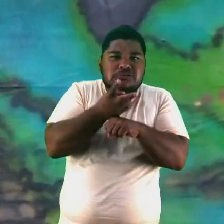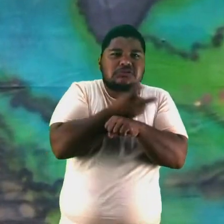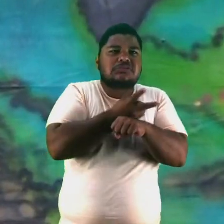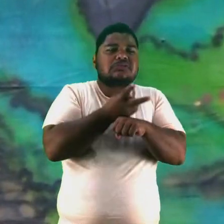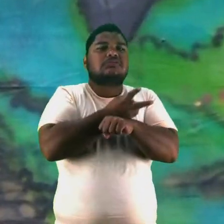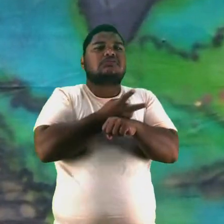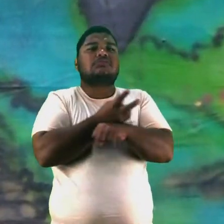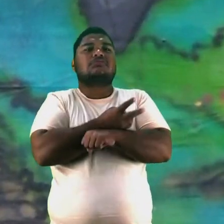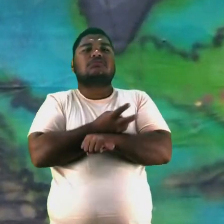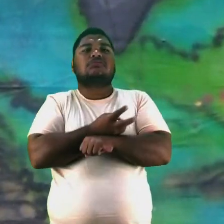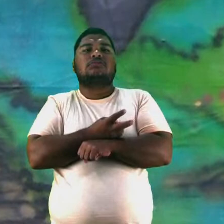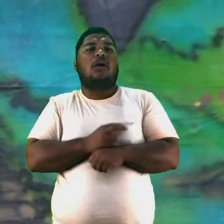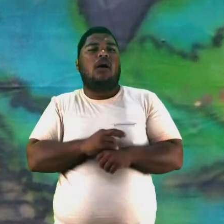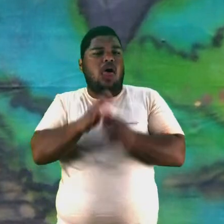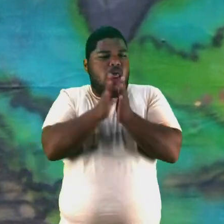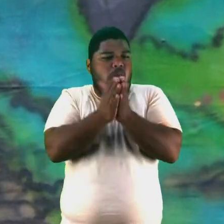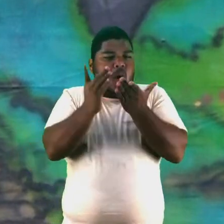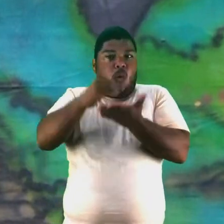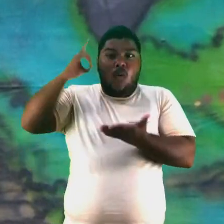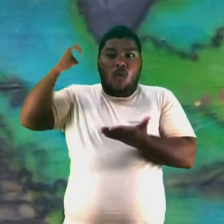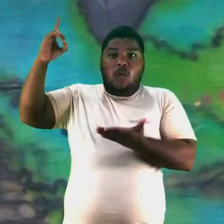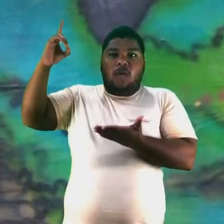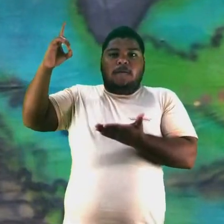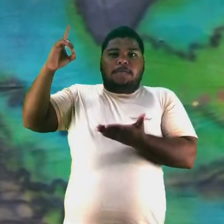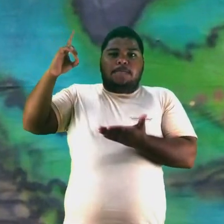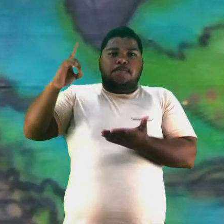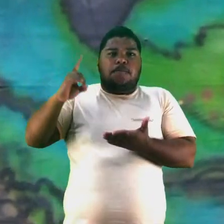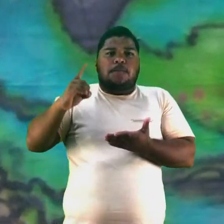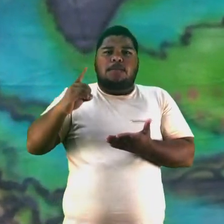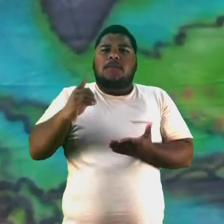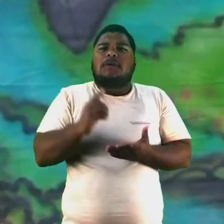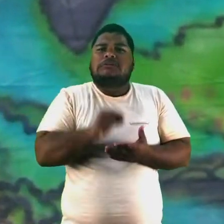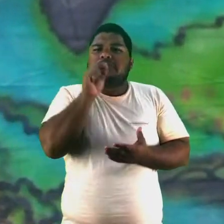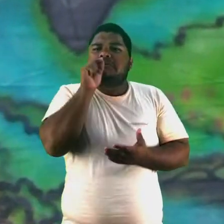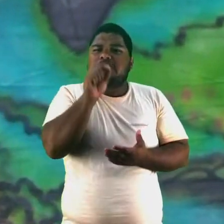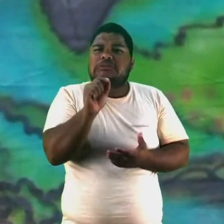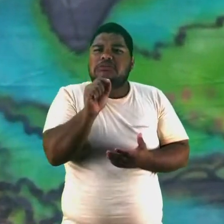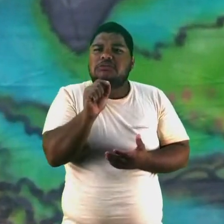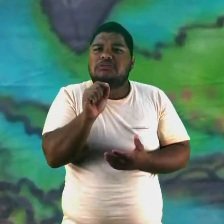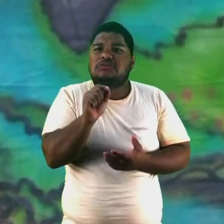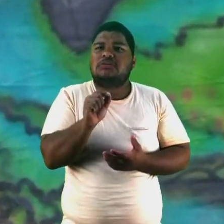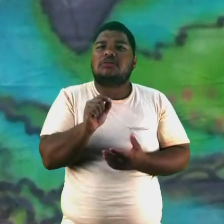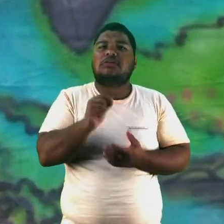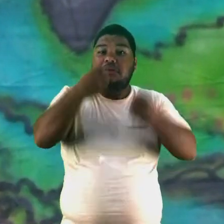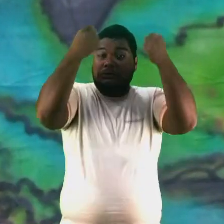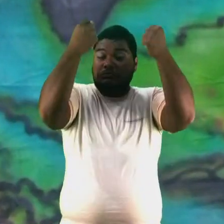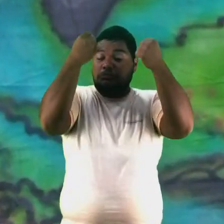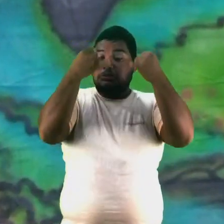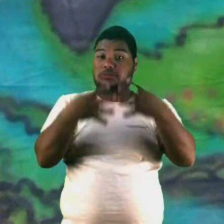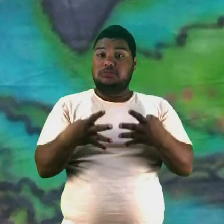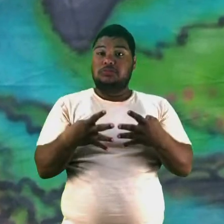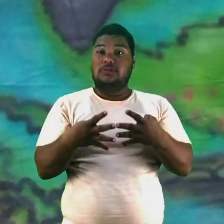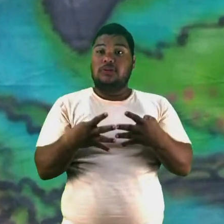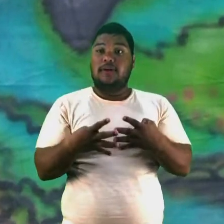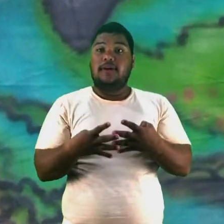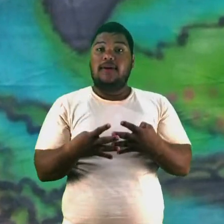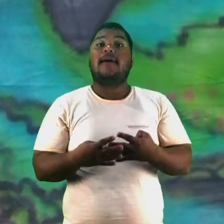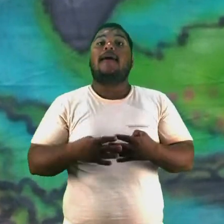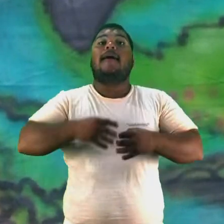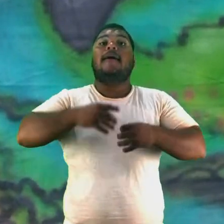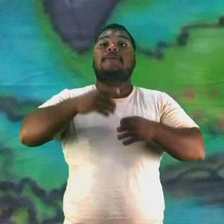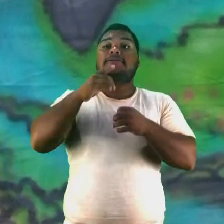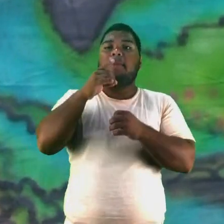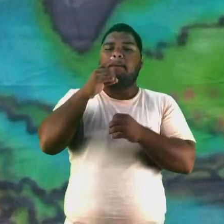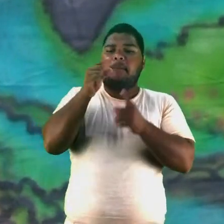funcional das Escrituras. E nessa abordagem funcional, ele explica a seguinte coisa: esta palavra